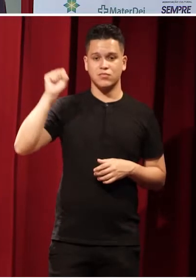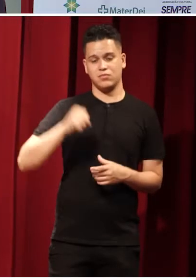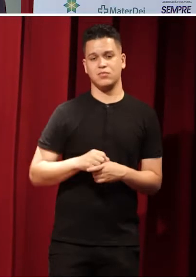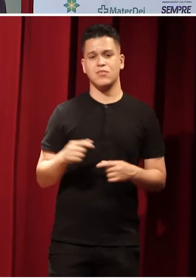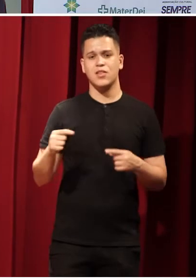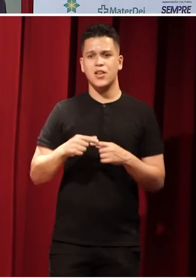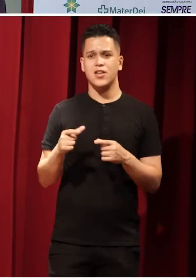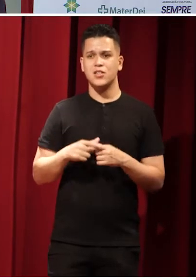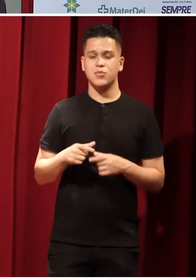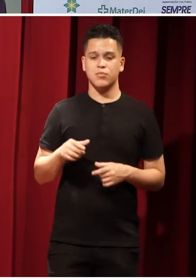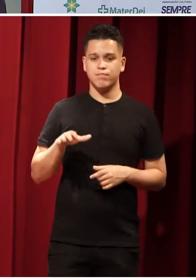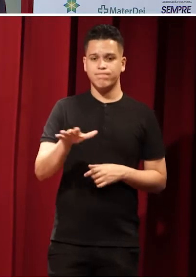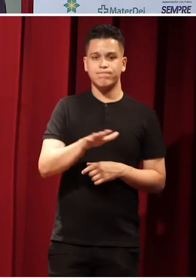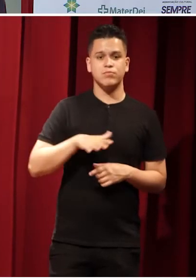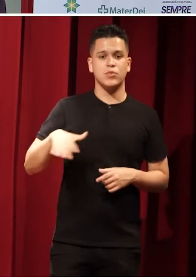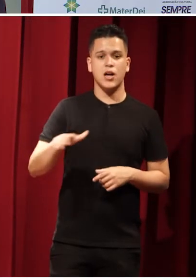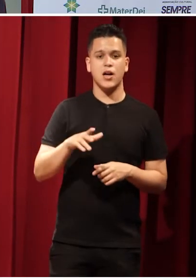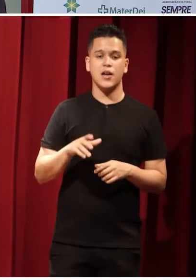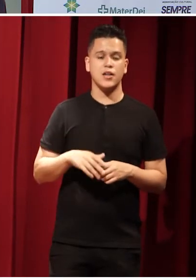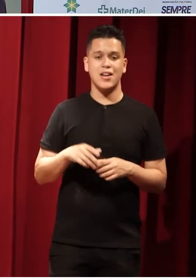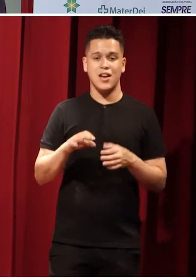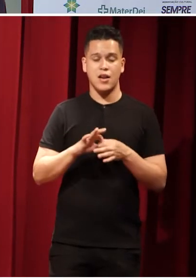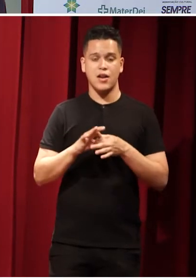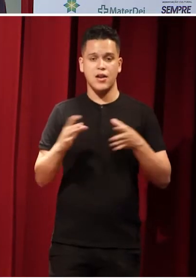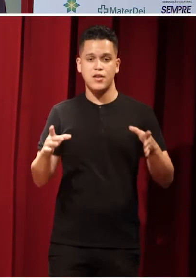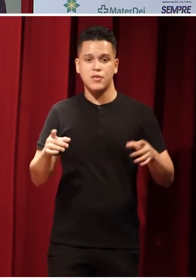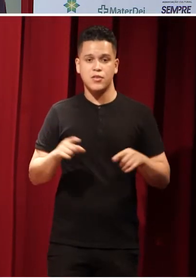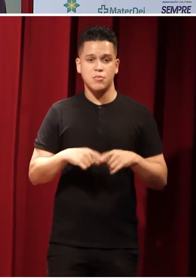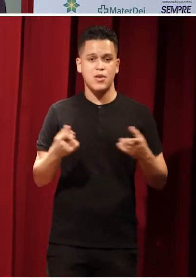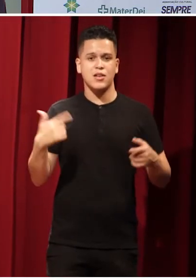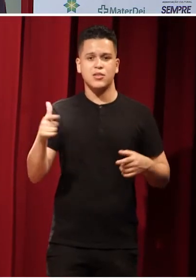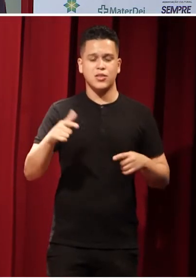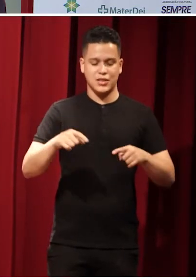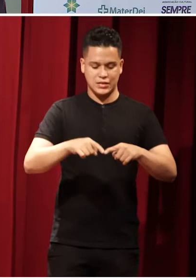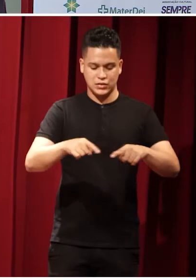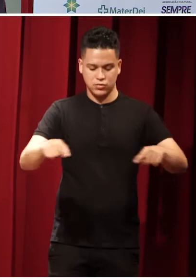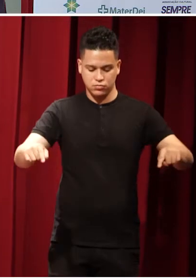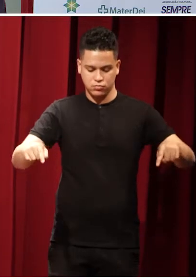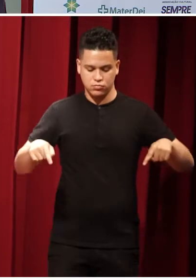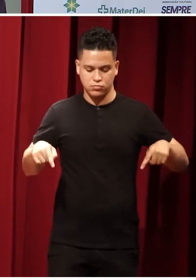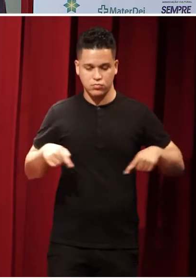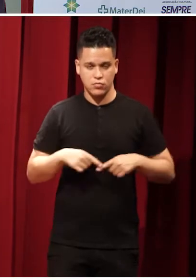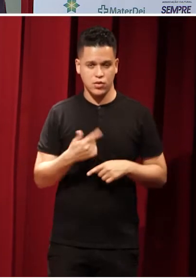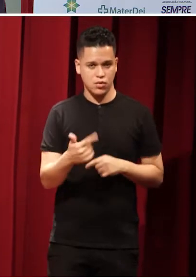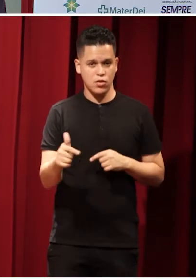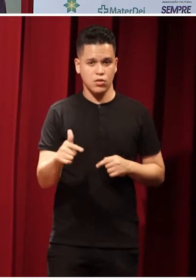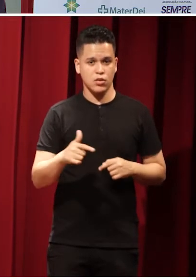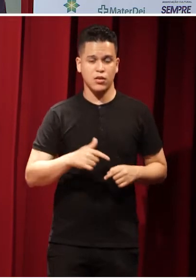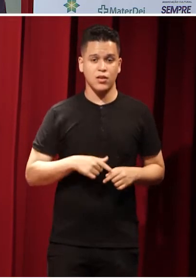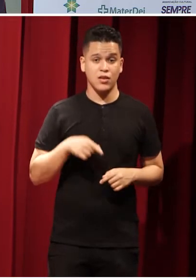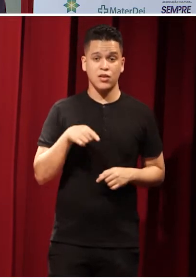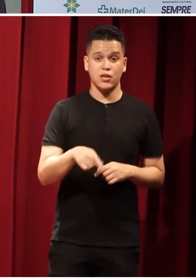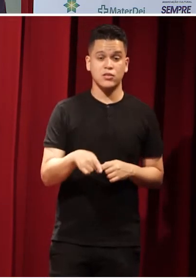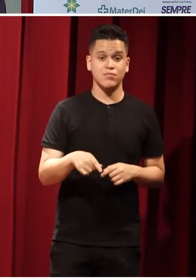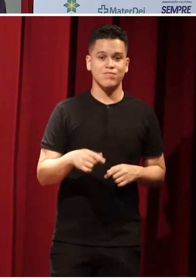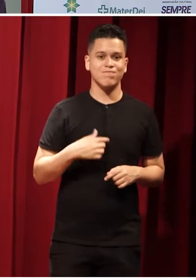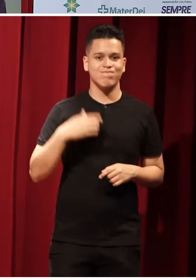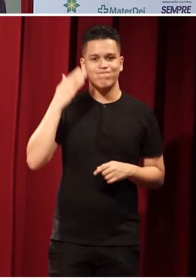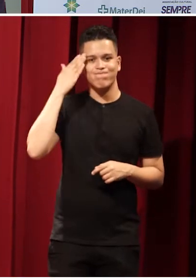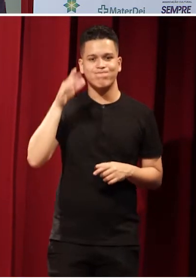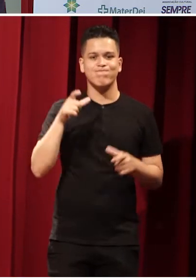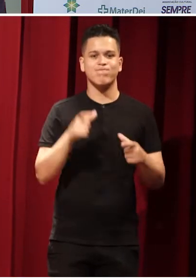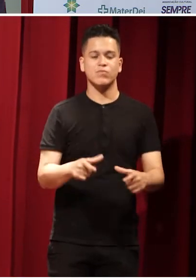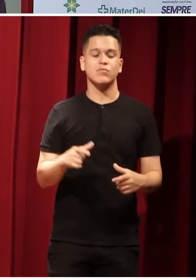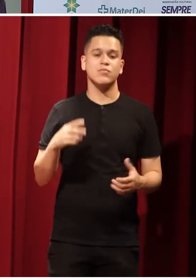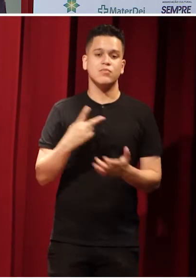uma área pública, porém não demarcada, e aí é que se concentram as invasões. O